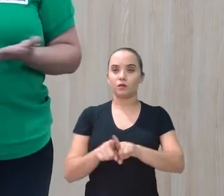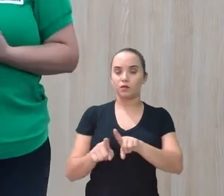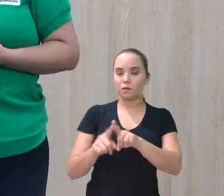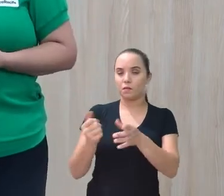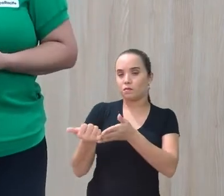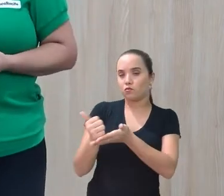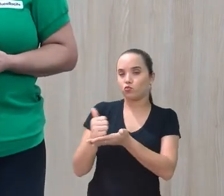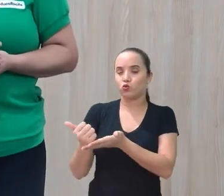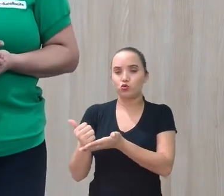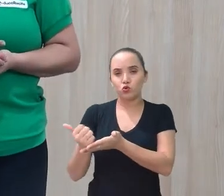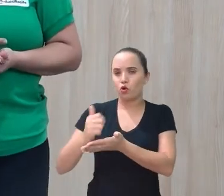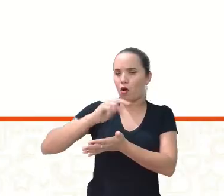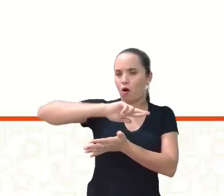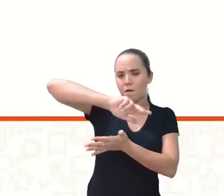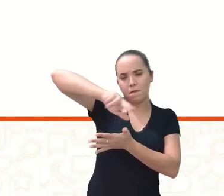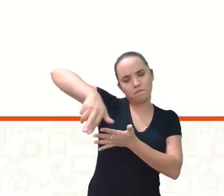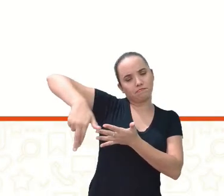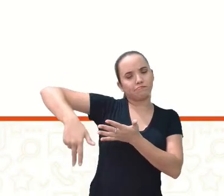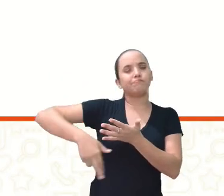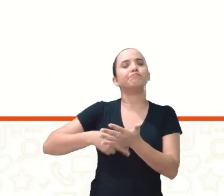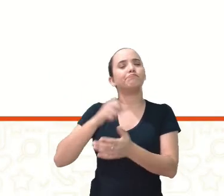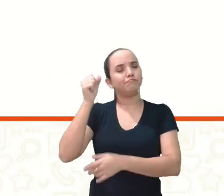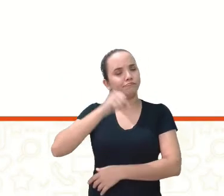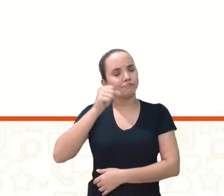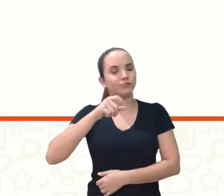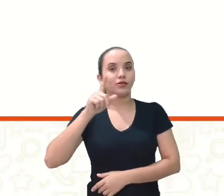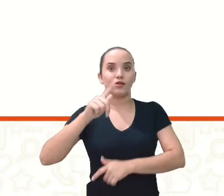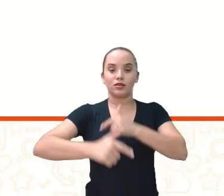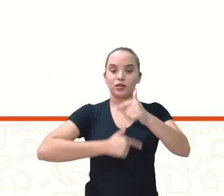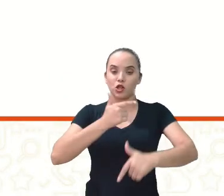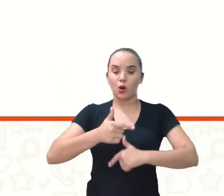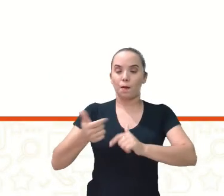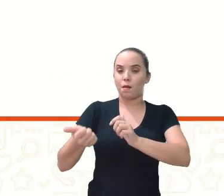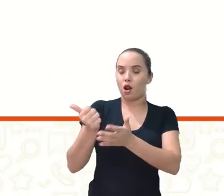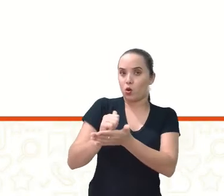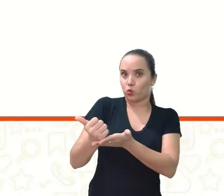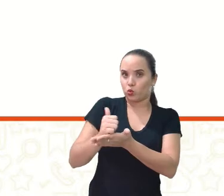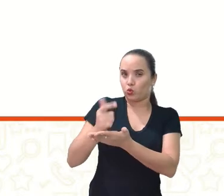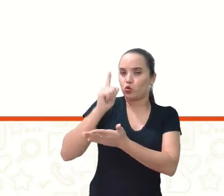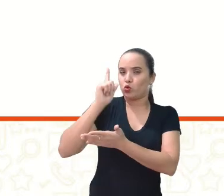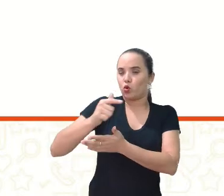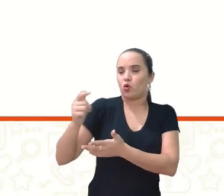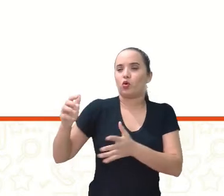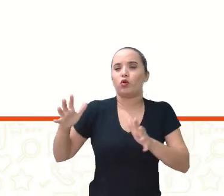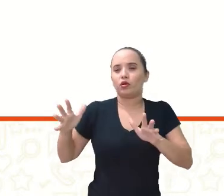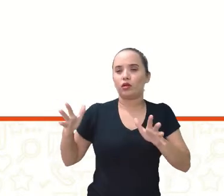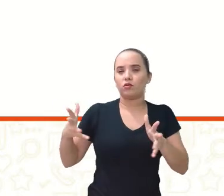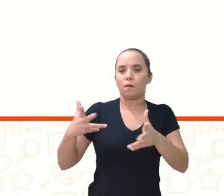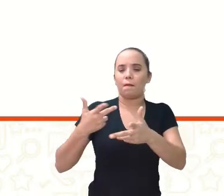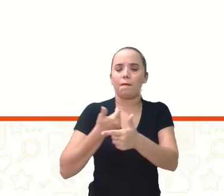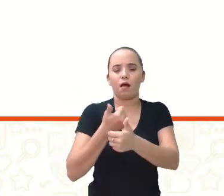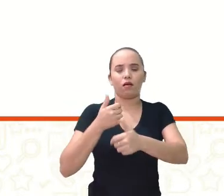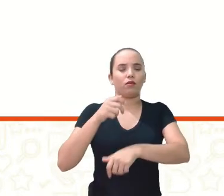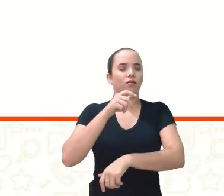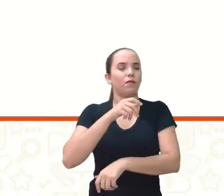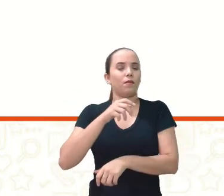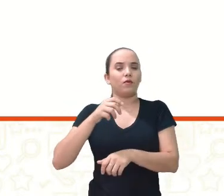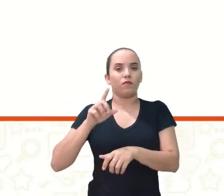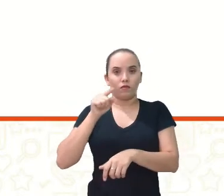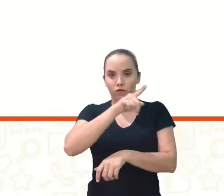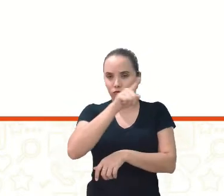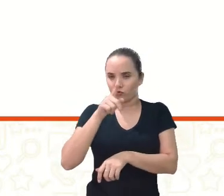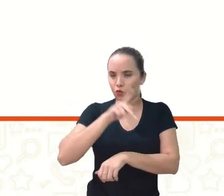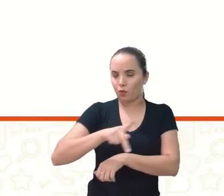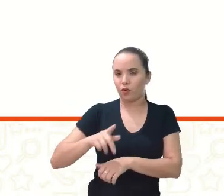Jogos variados. Trabalhar com jogo é uma das melhores maneiras. Você, professor do AEE, já